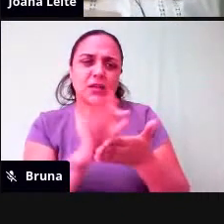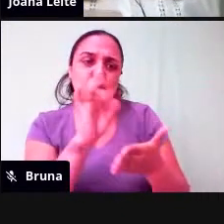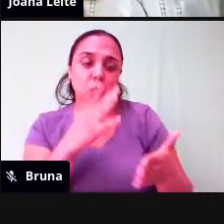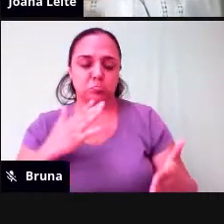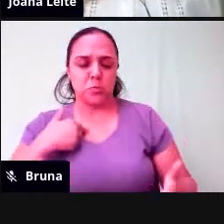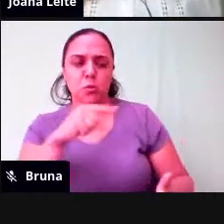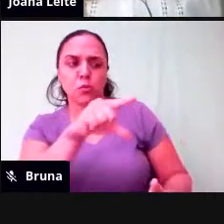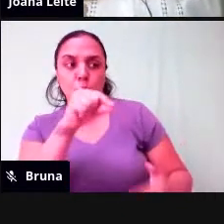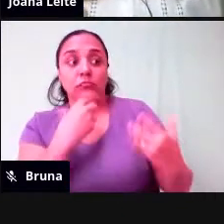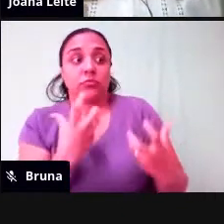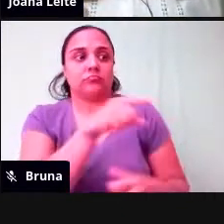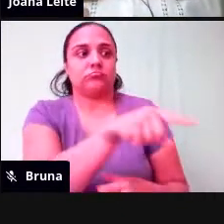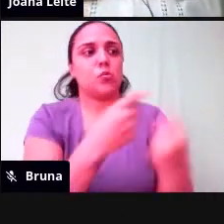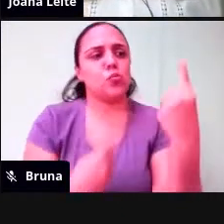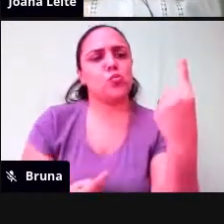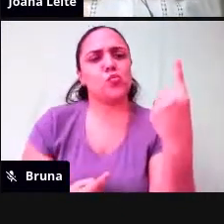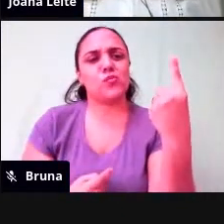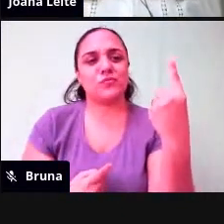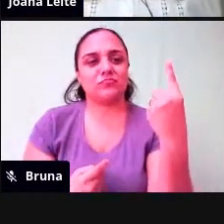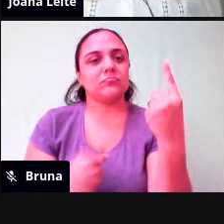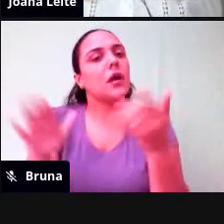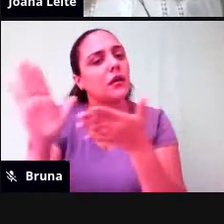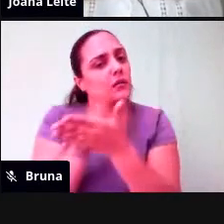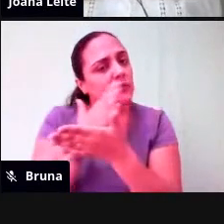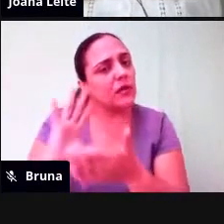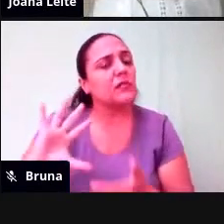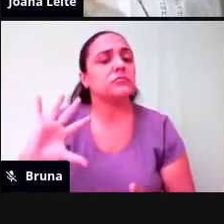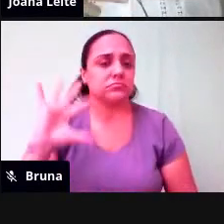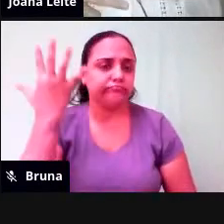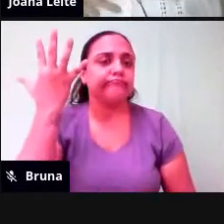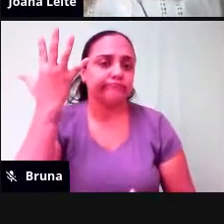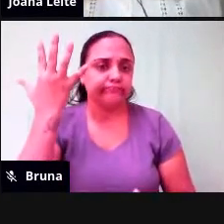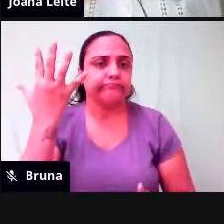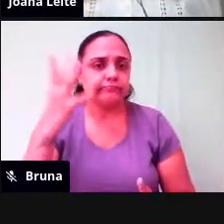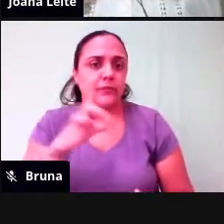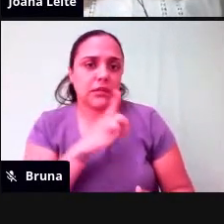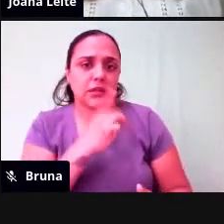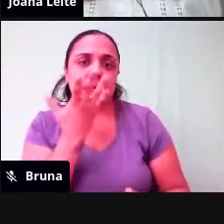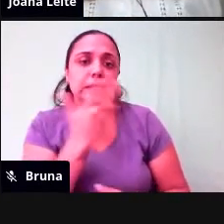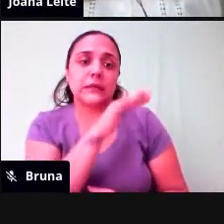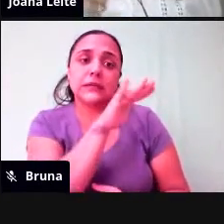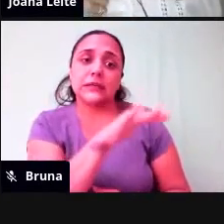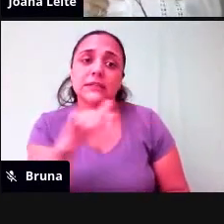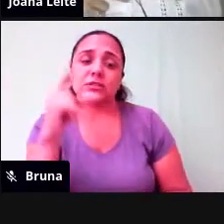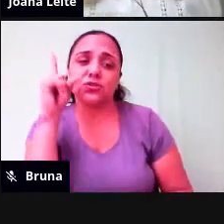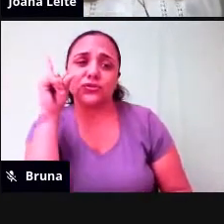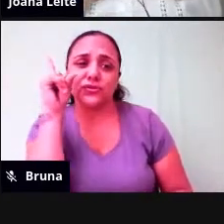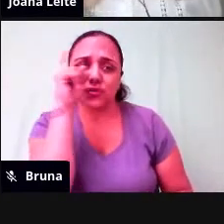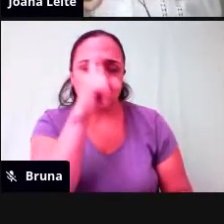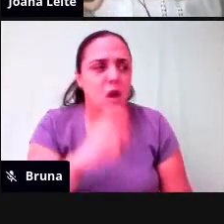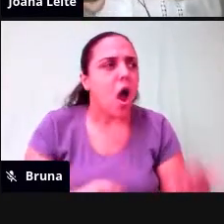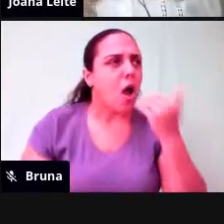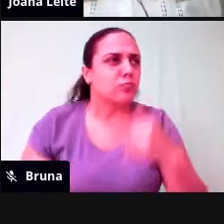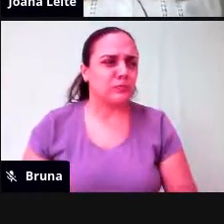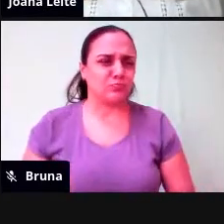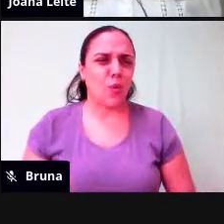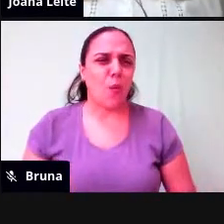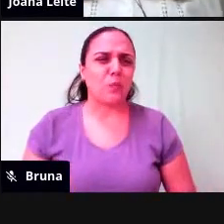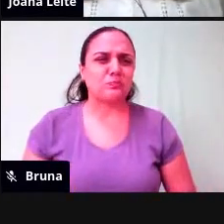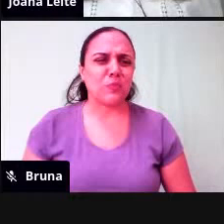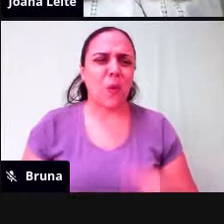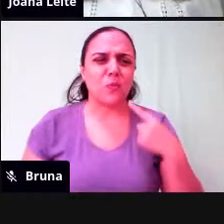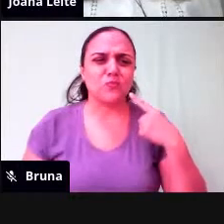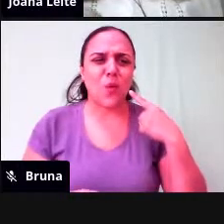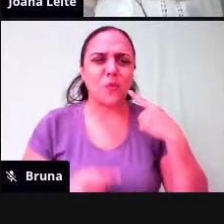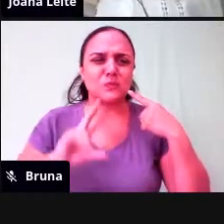algumas causas. Então, nós podemos ter causas orgânicas, que são indivíduos que têm dificuldade de mastigação e deglutição, então, eles